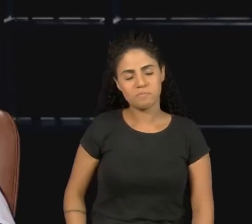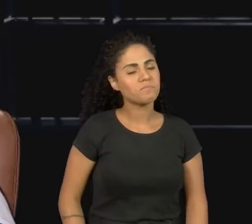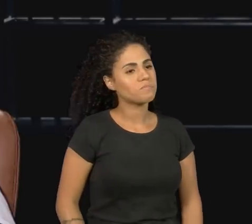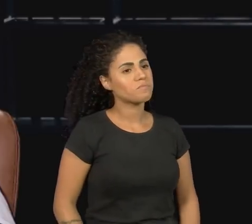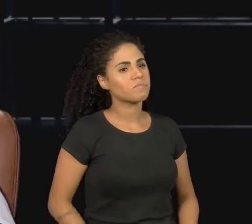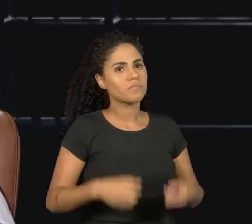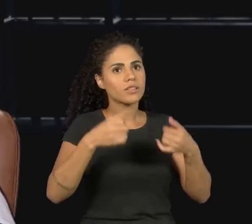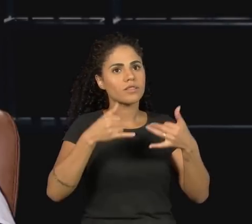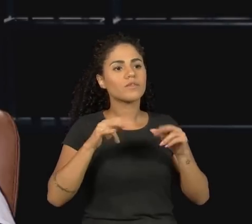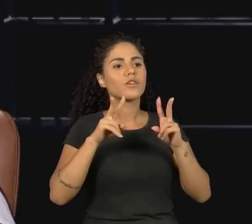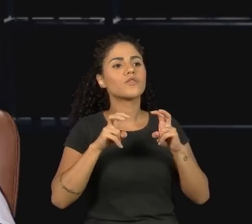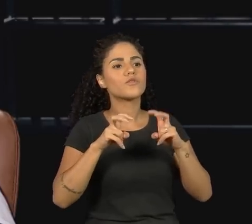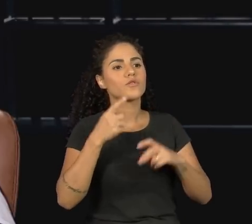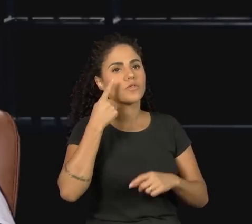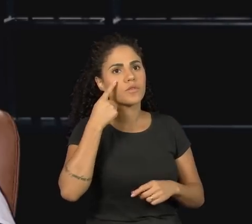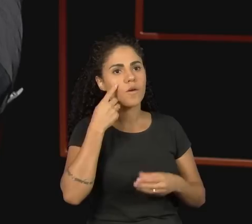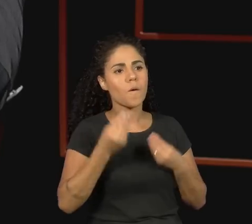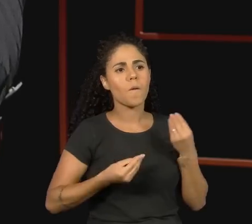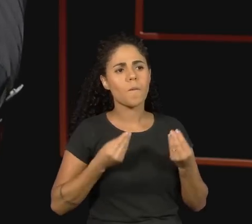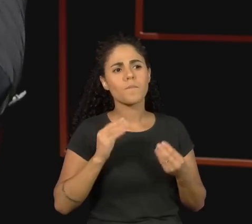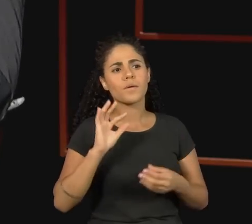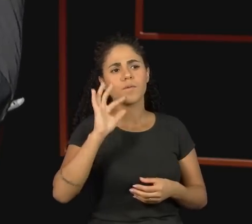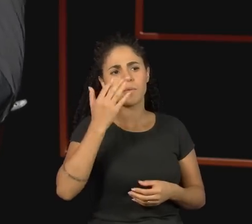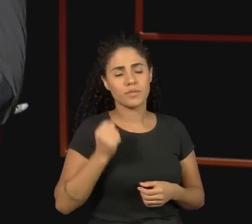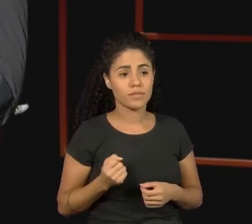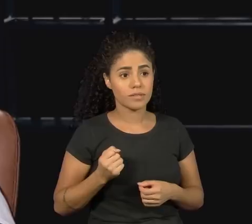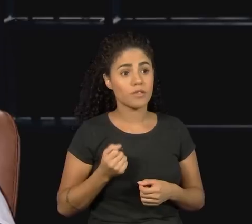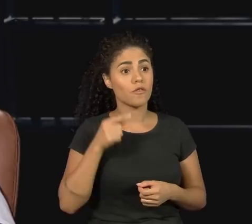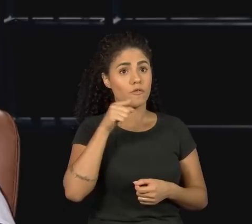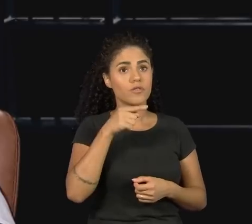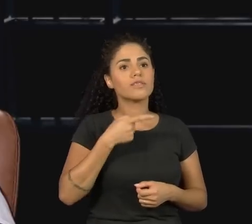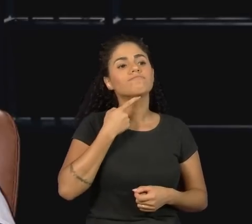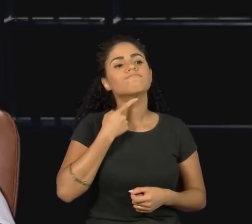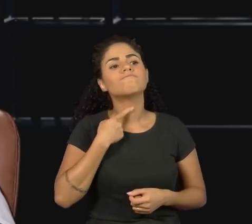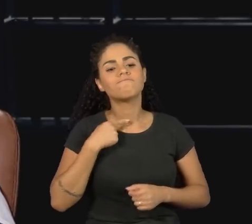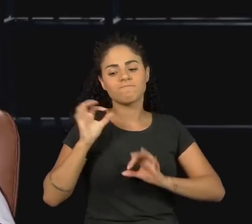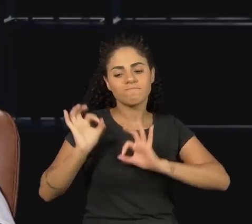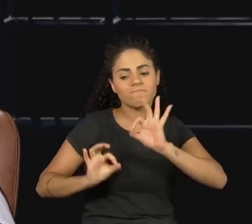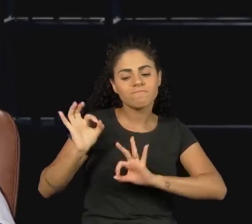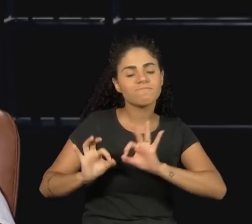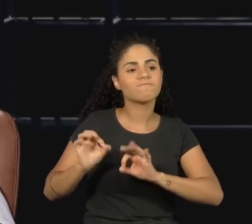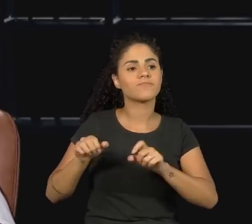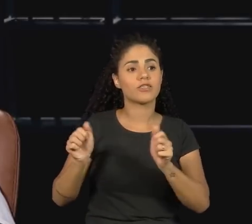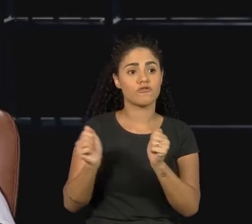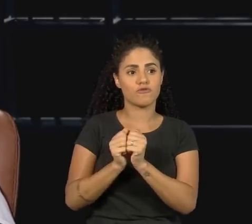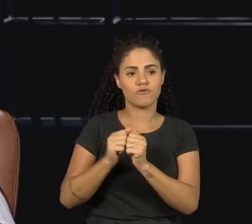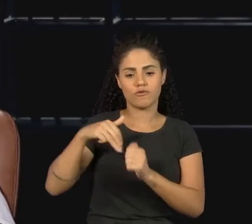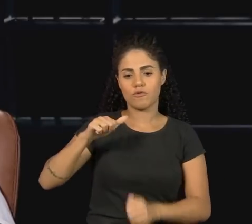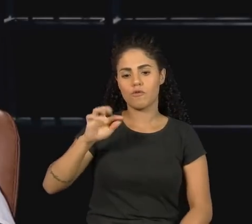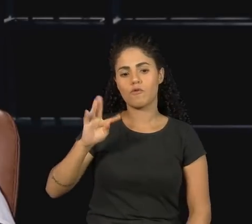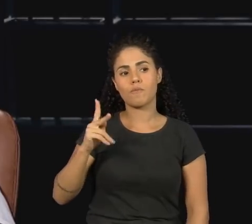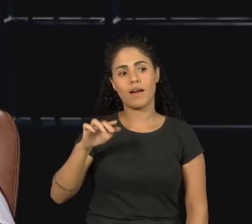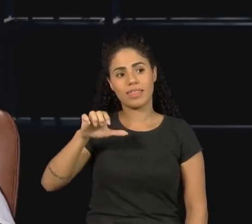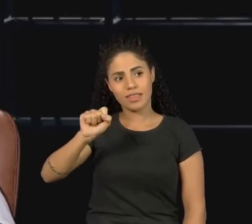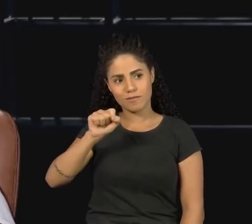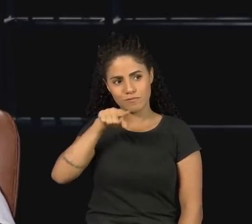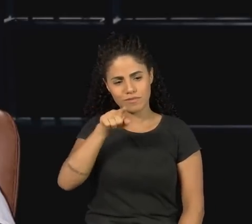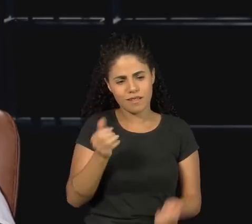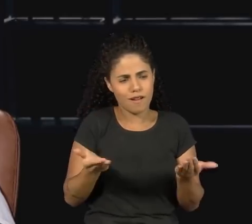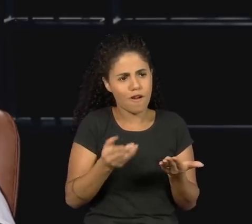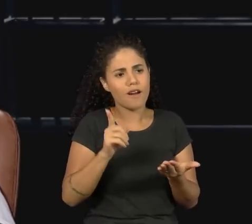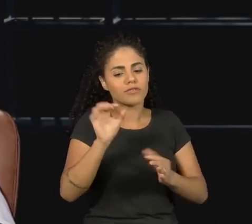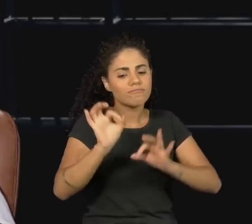do mistério de Irma Vap. Com a sua montagem dessa peça com o Matheus Solano e o Luiz Miranda no elenco,